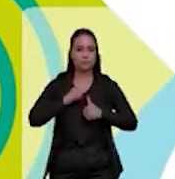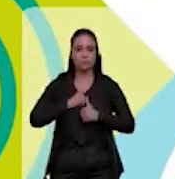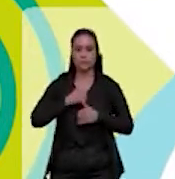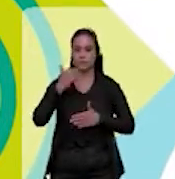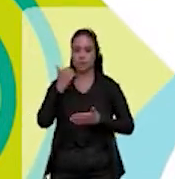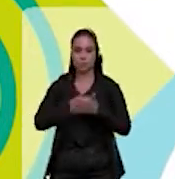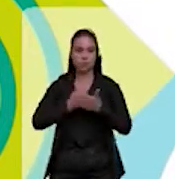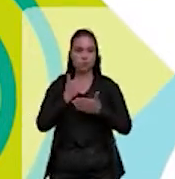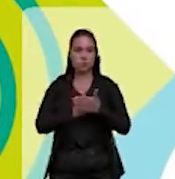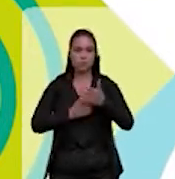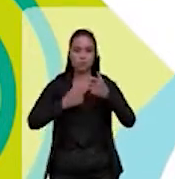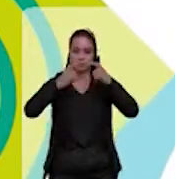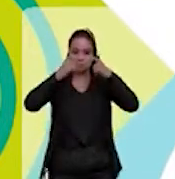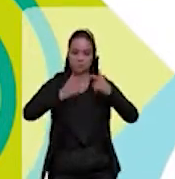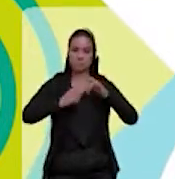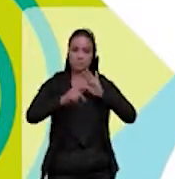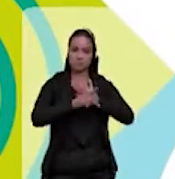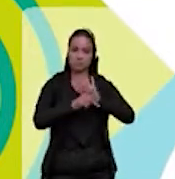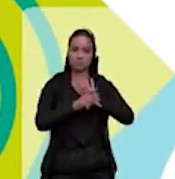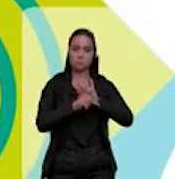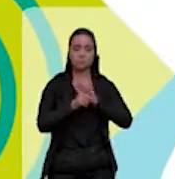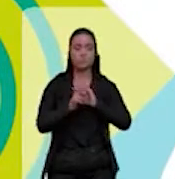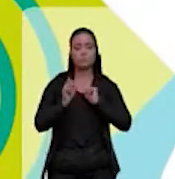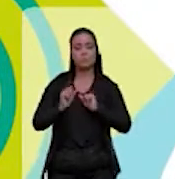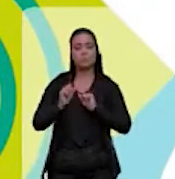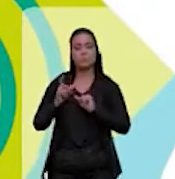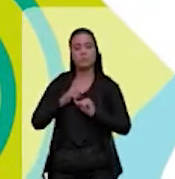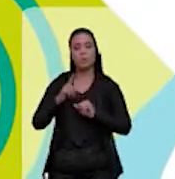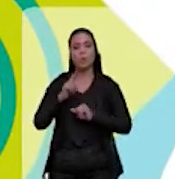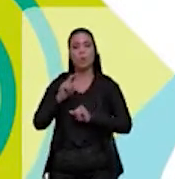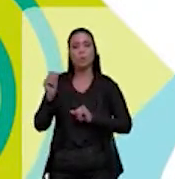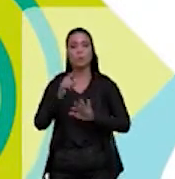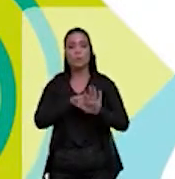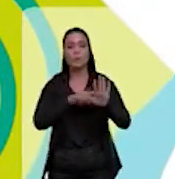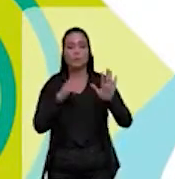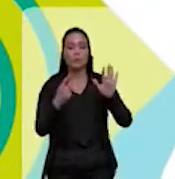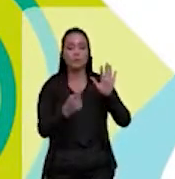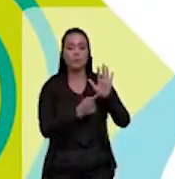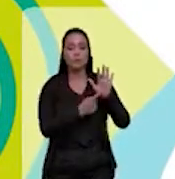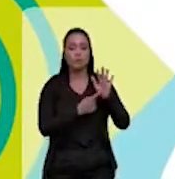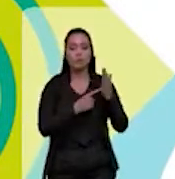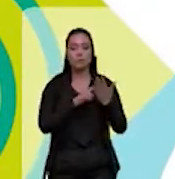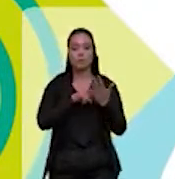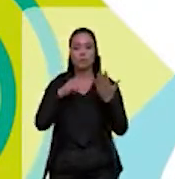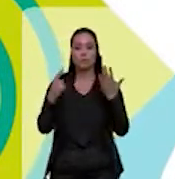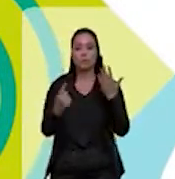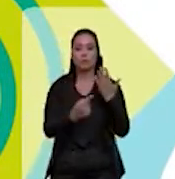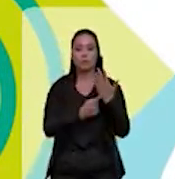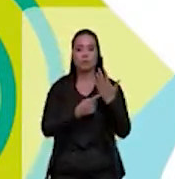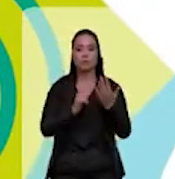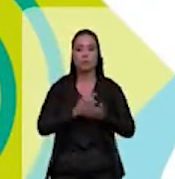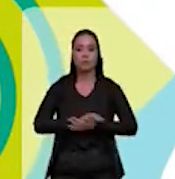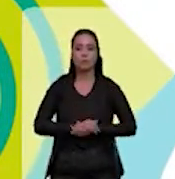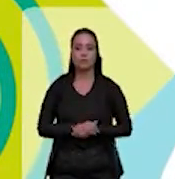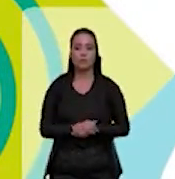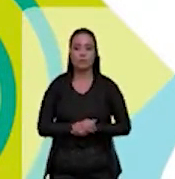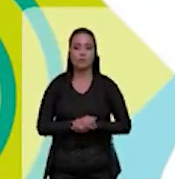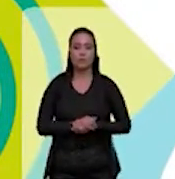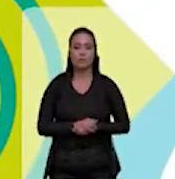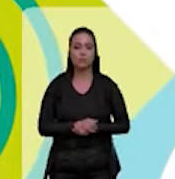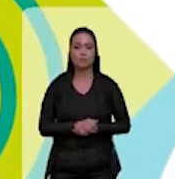o seu caráter de verdade podemos derivar uma outra metáfora um pouco mais modesta para